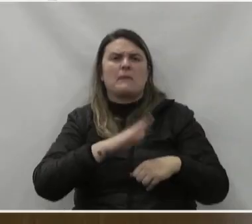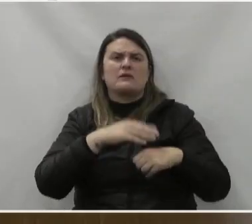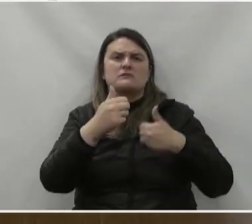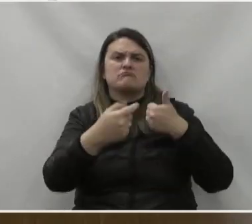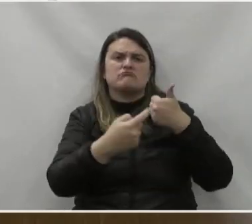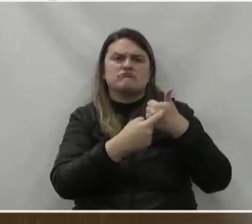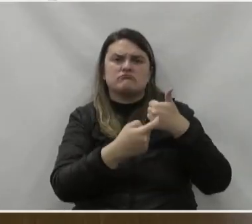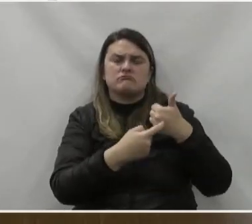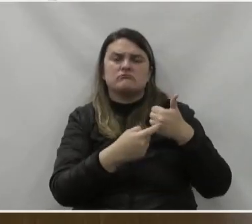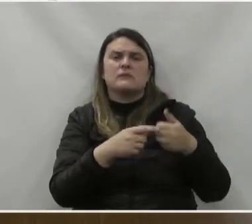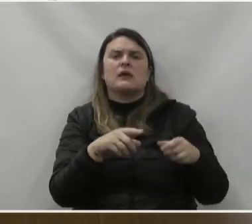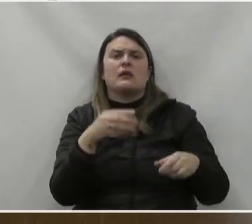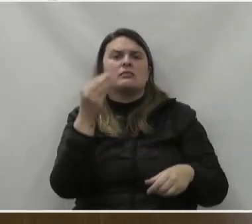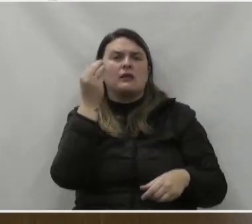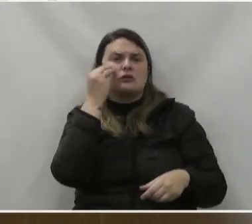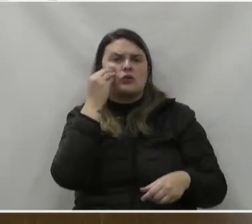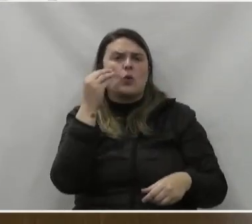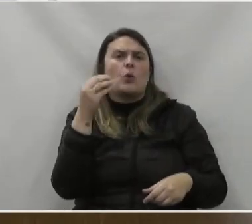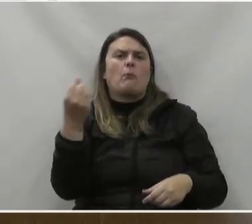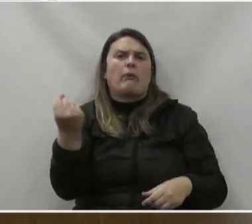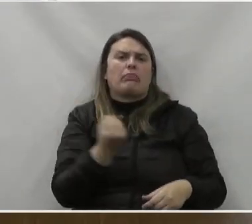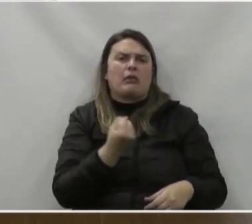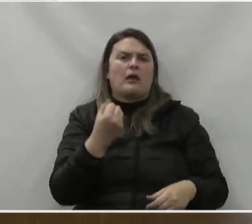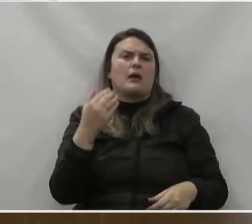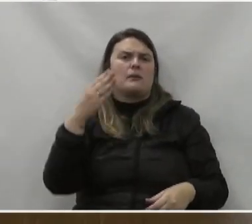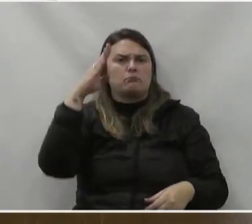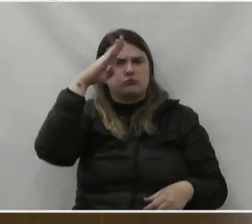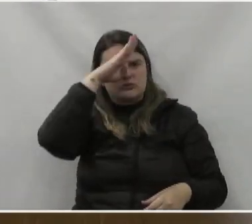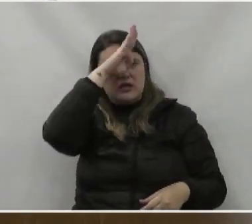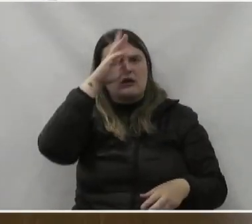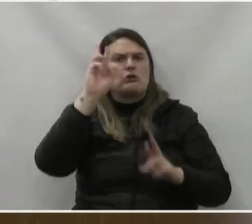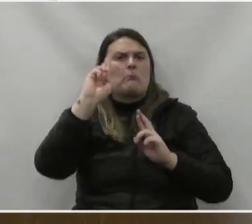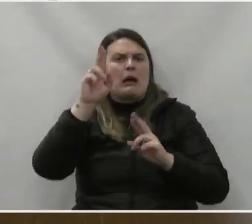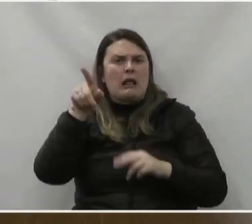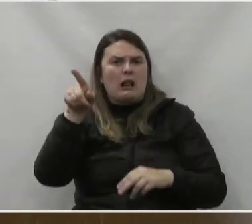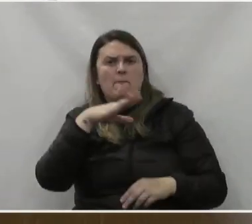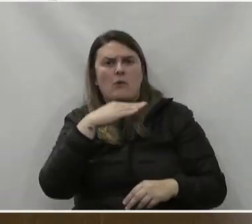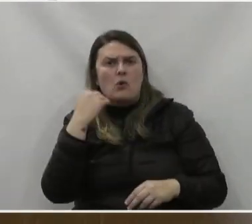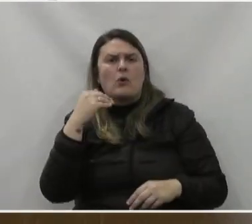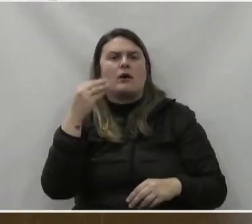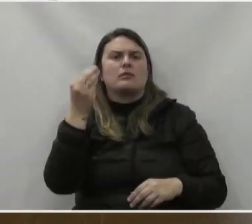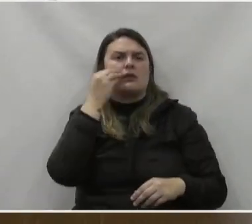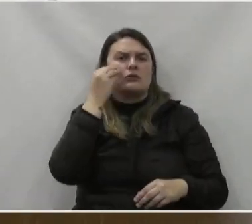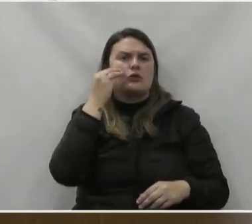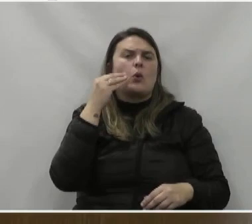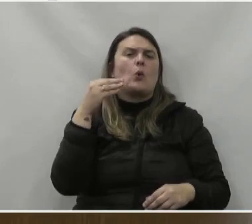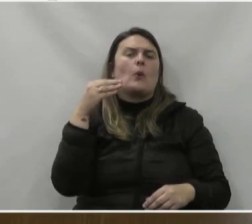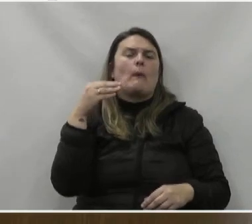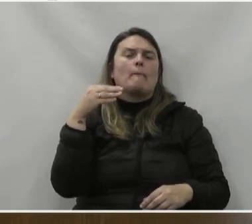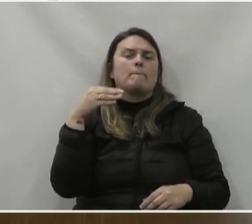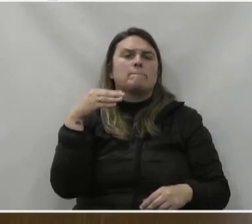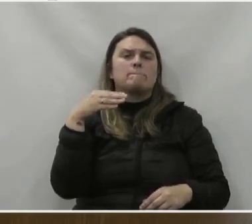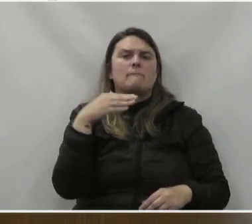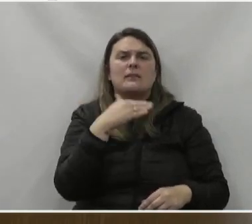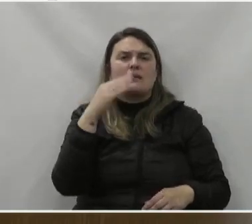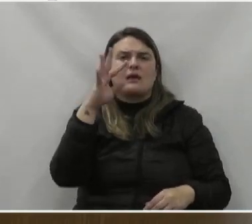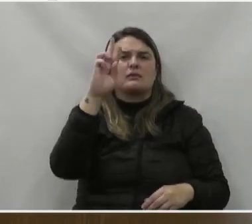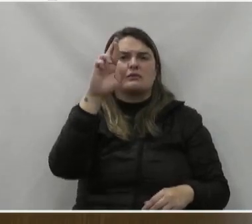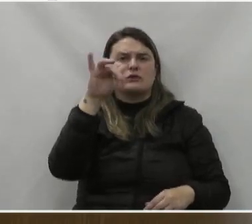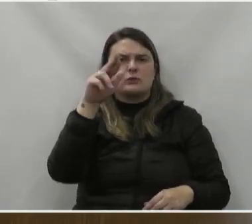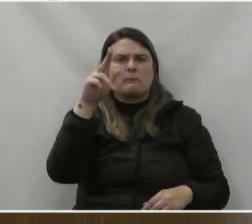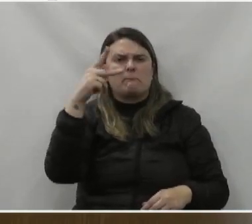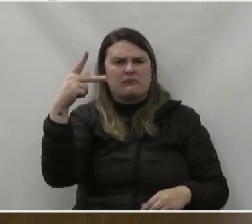Outros acontecimentos tentaram matar o Bolsonaro, torcem que ele morra, tentaram matar o Trump. Então, isso que é questão de